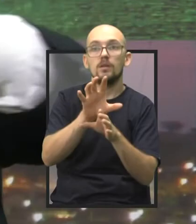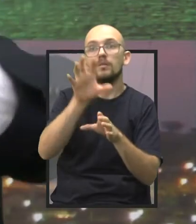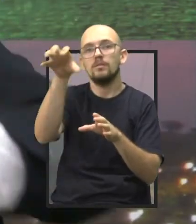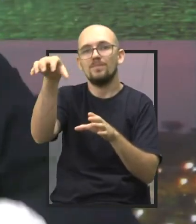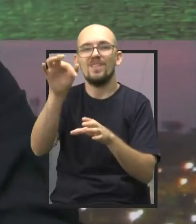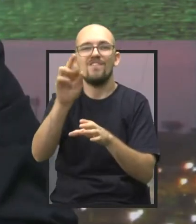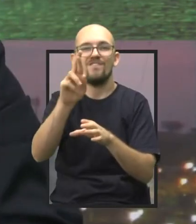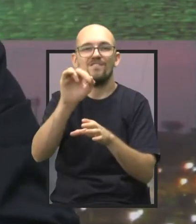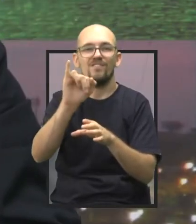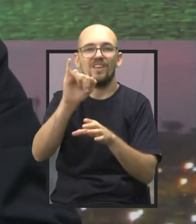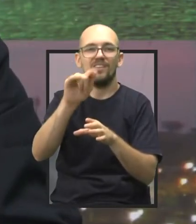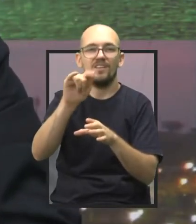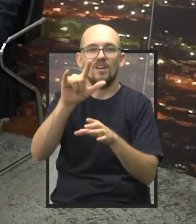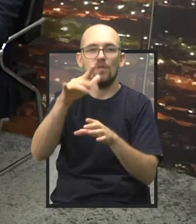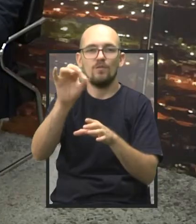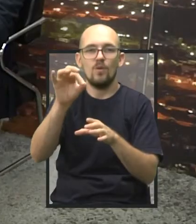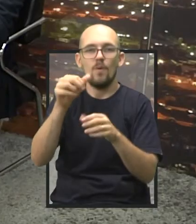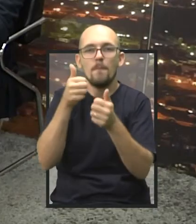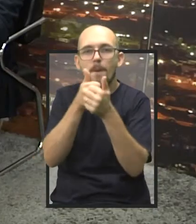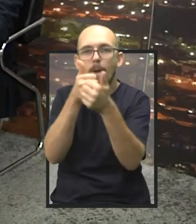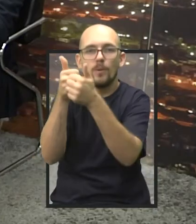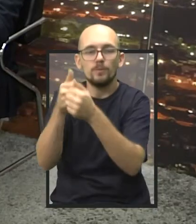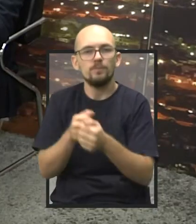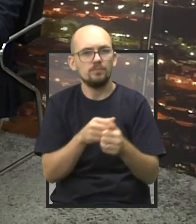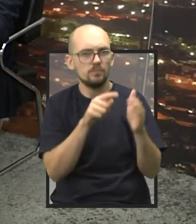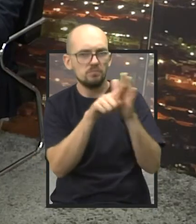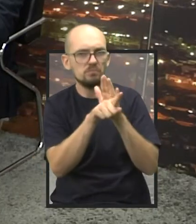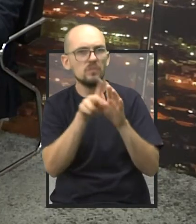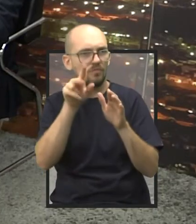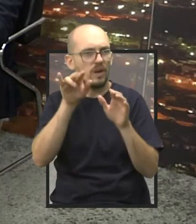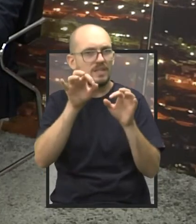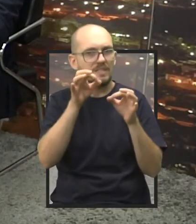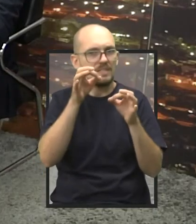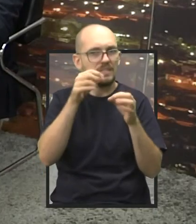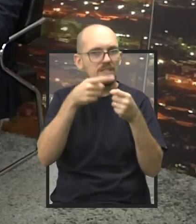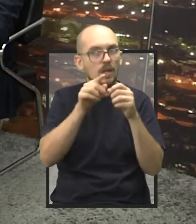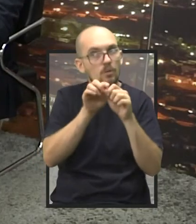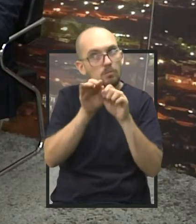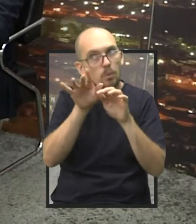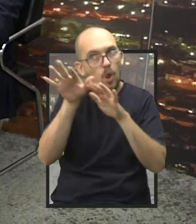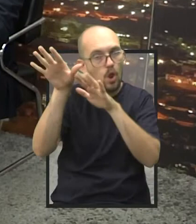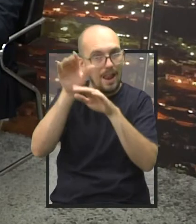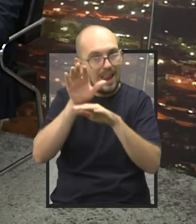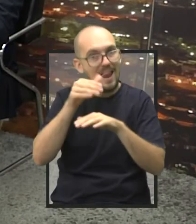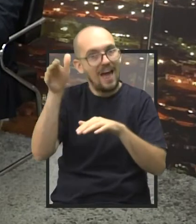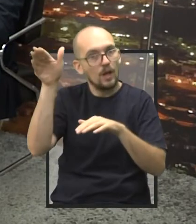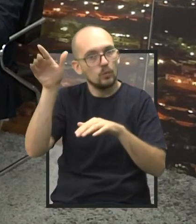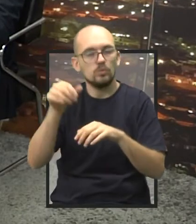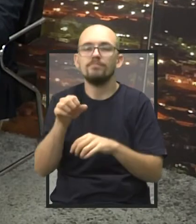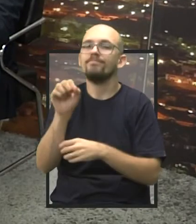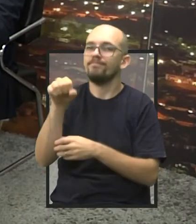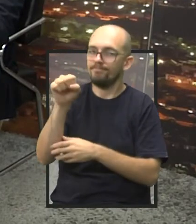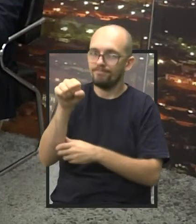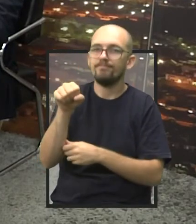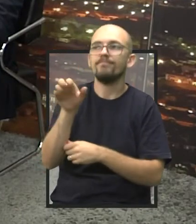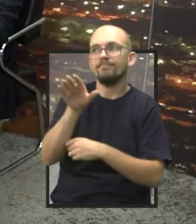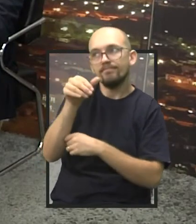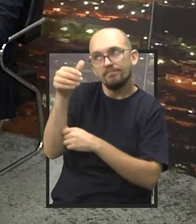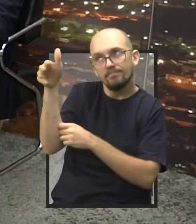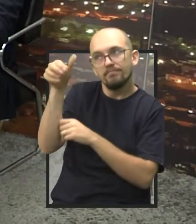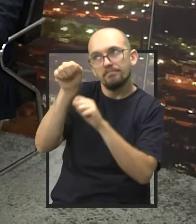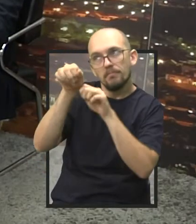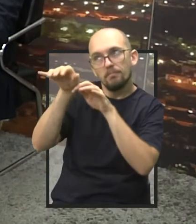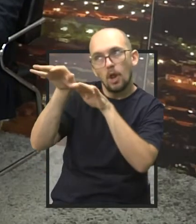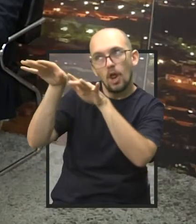vão se emendar, né? A tendência é o crescimento para aquele lado? O crescimento para aquele lado, exatamente. Exatamente. O Jaú